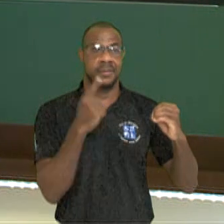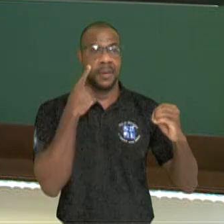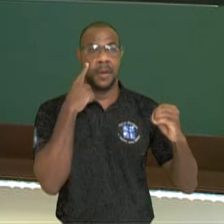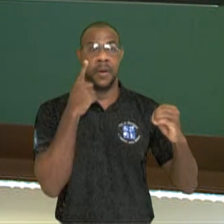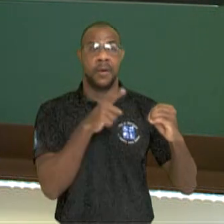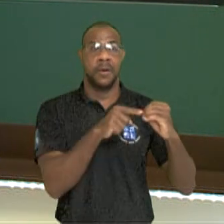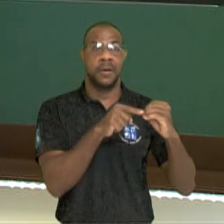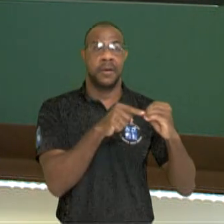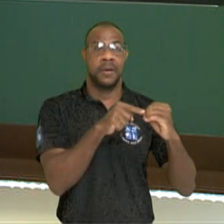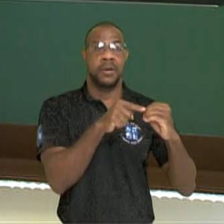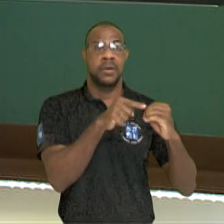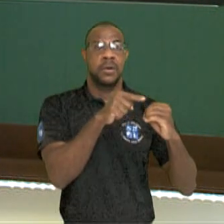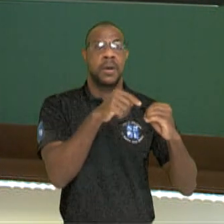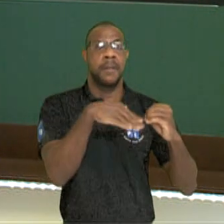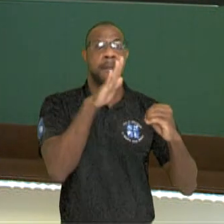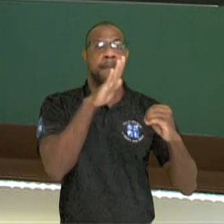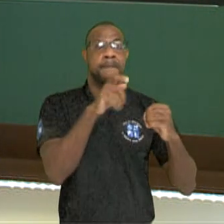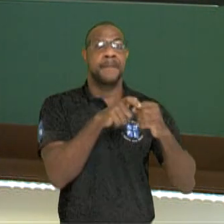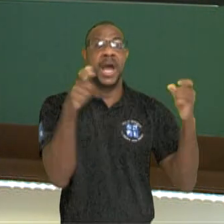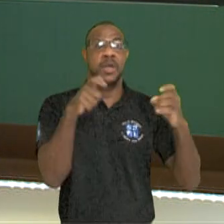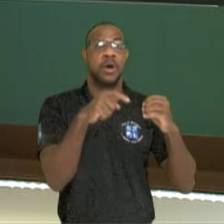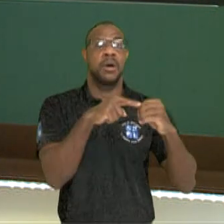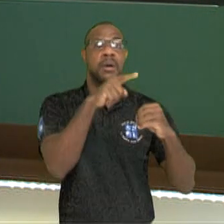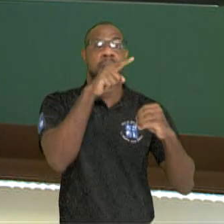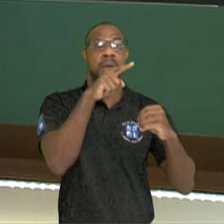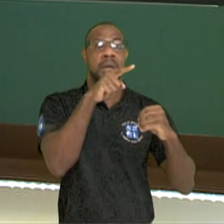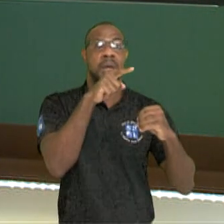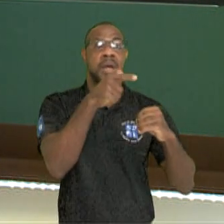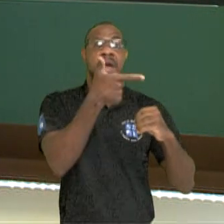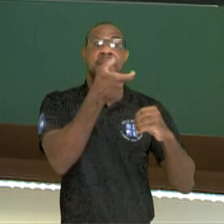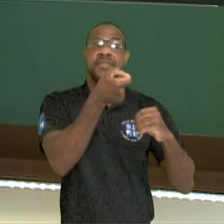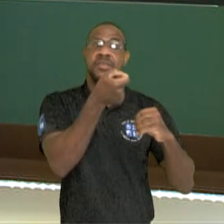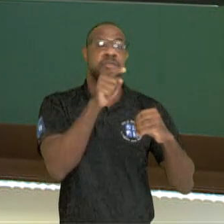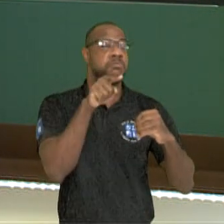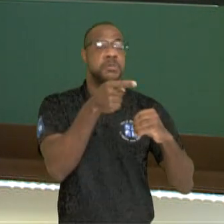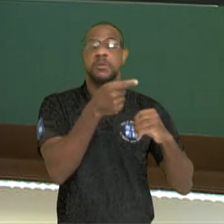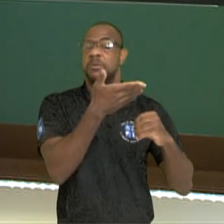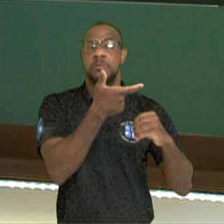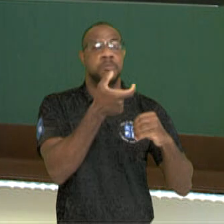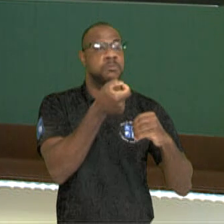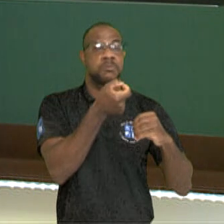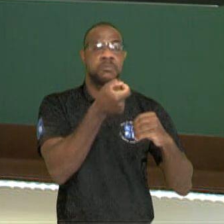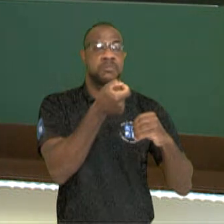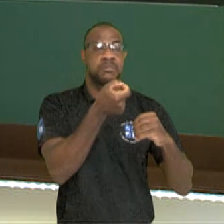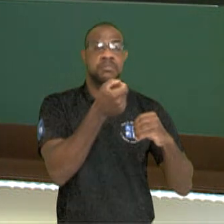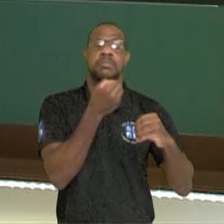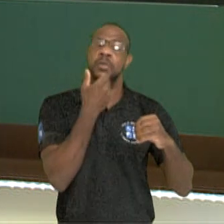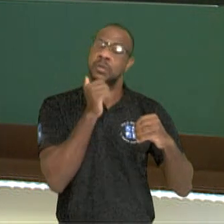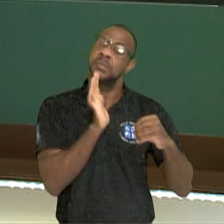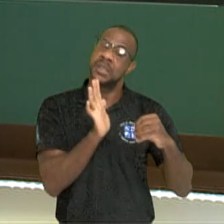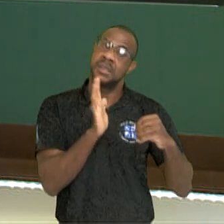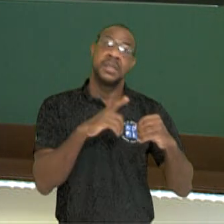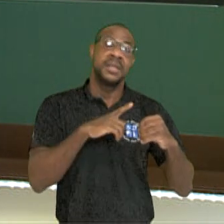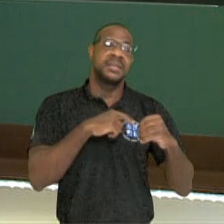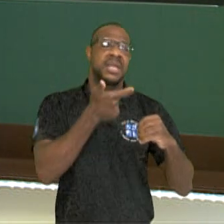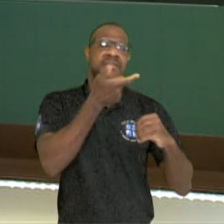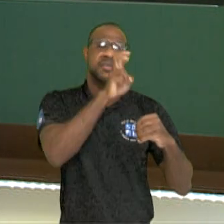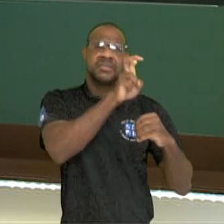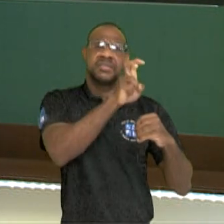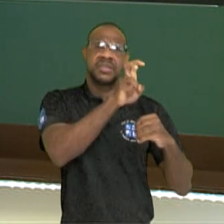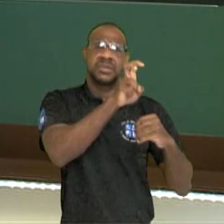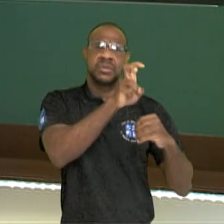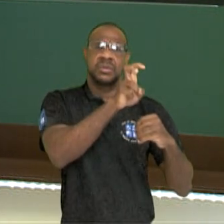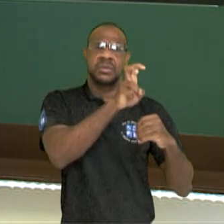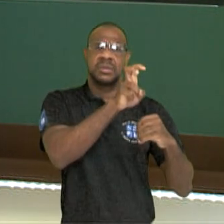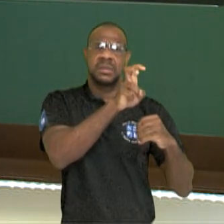olha só, o maior lucro que eu tive foi de 20.000, né? Tudo bem, tem esse 25 aqui,